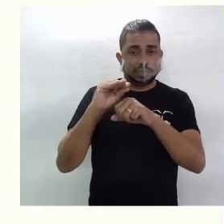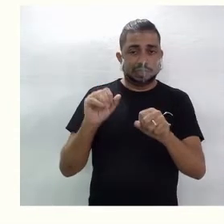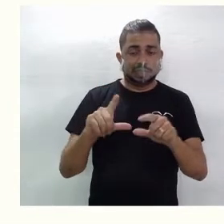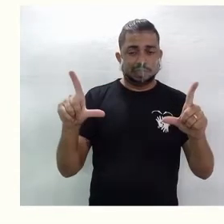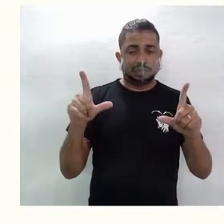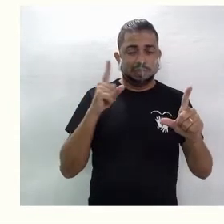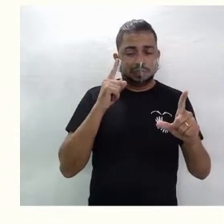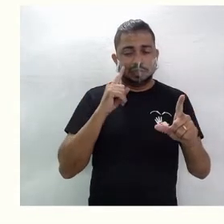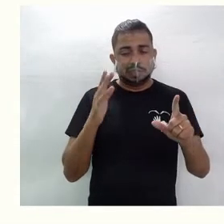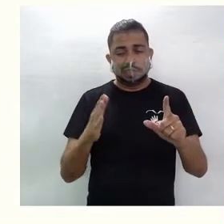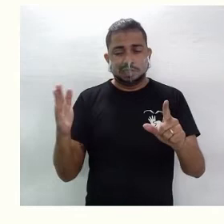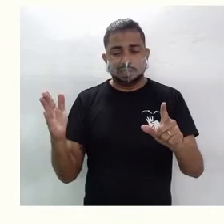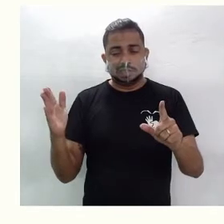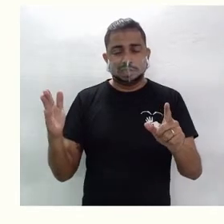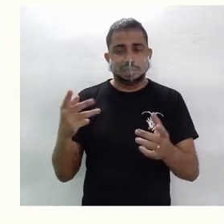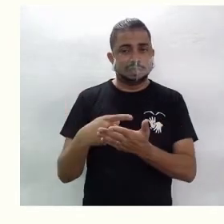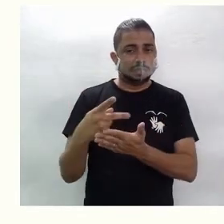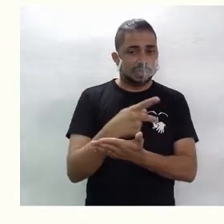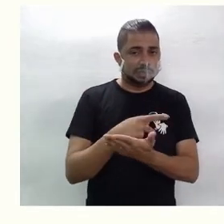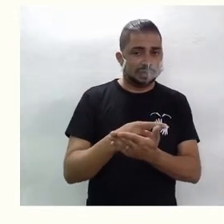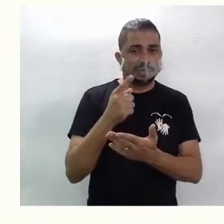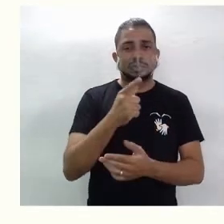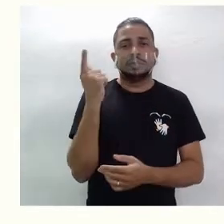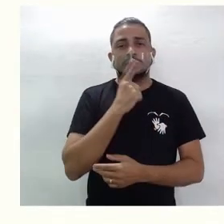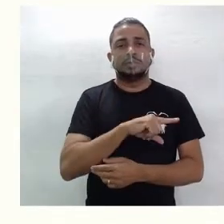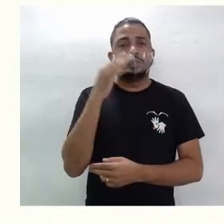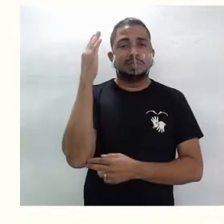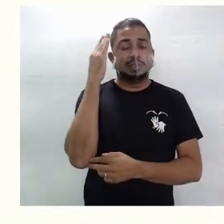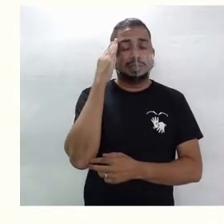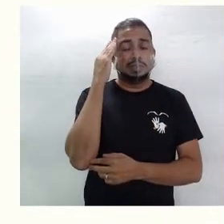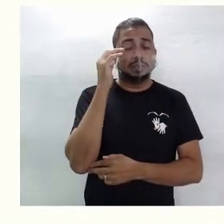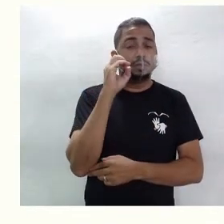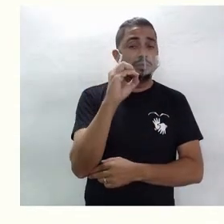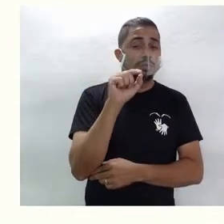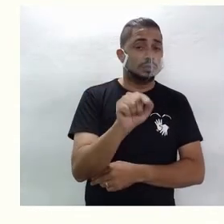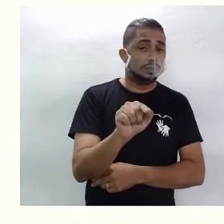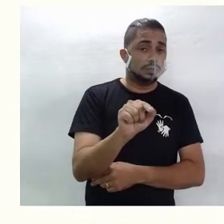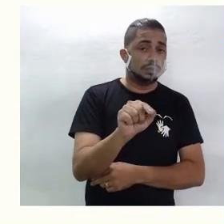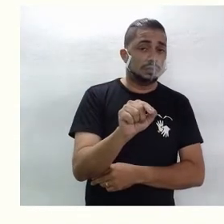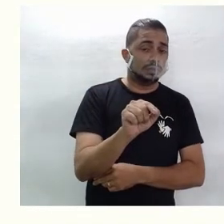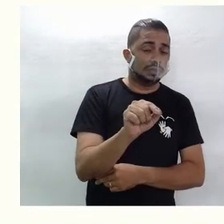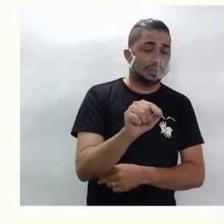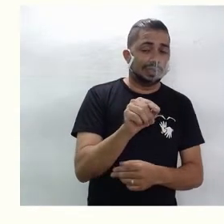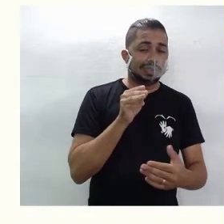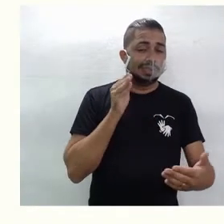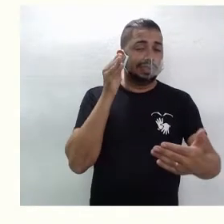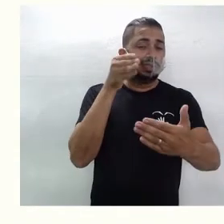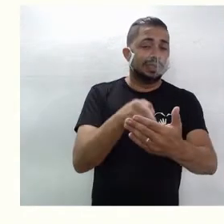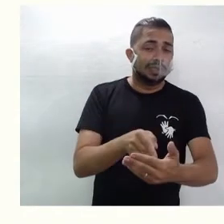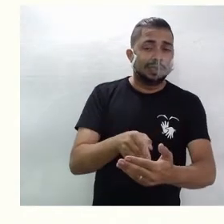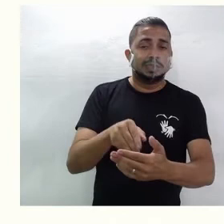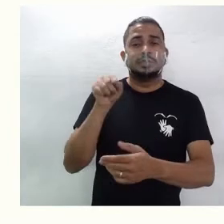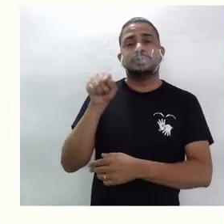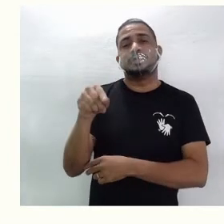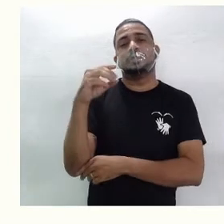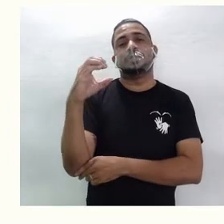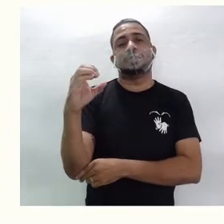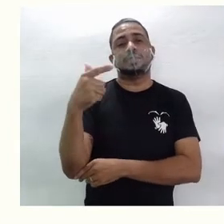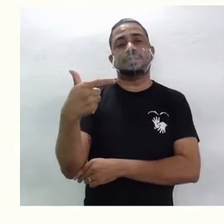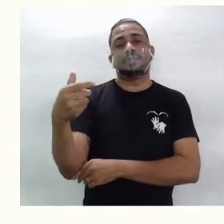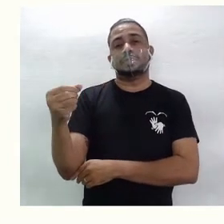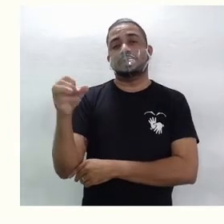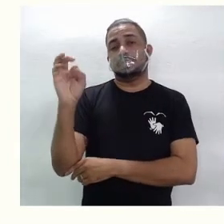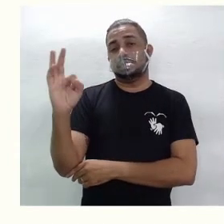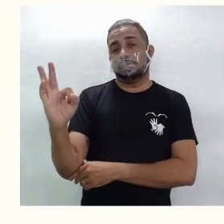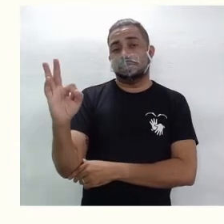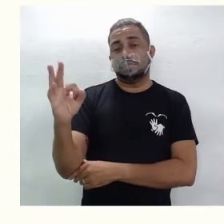lateral do mapa, você vai conseguir entender, tá? Então, do ponto zero até esse ponto C aí é 20 graus,